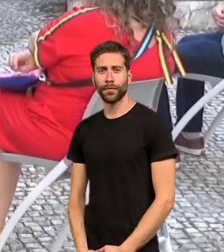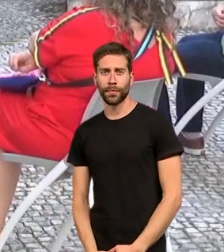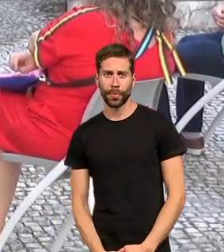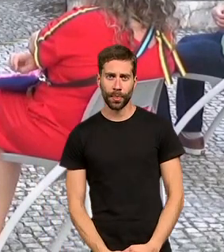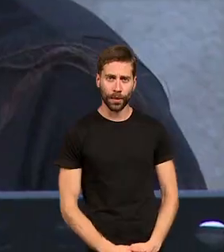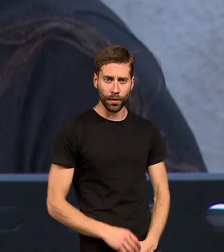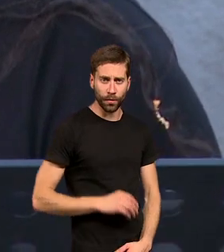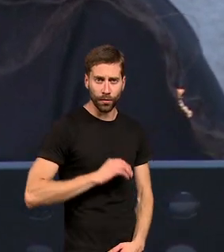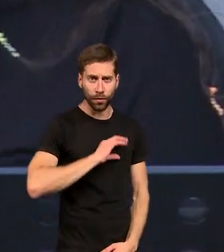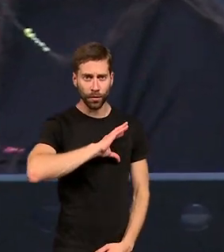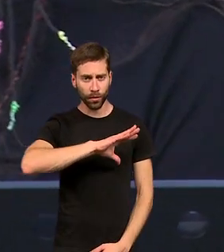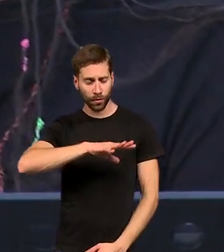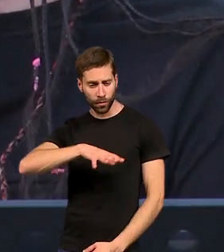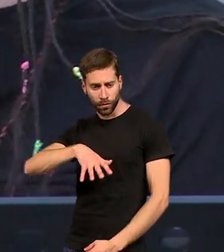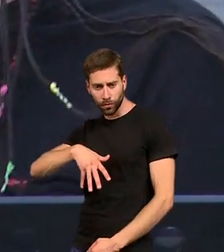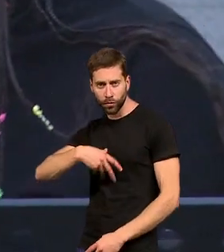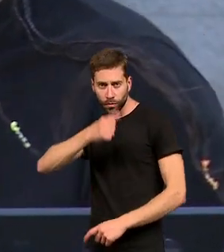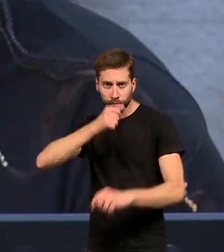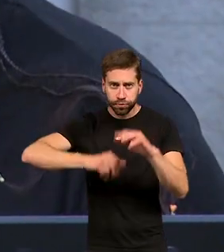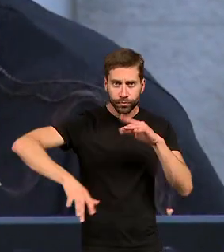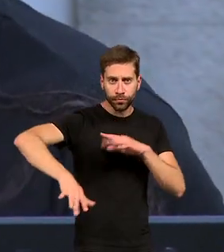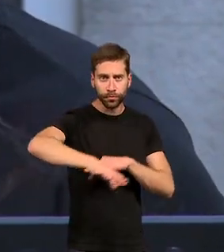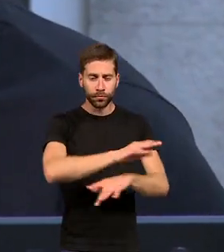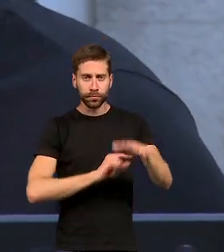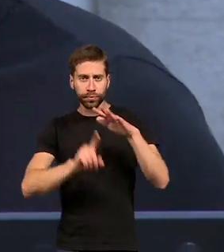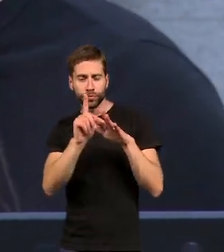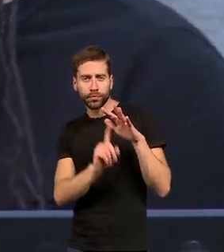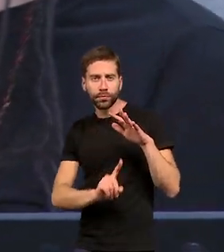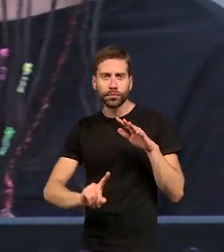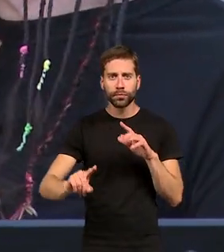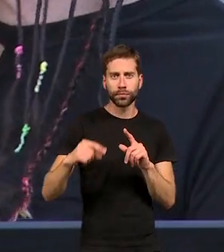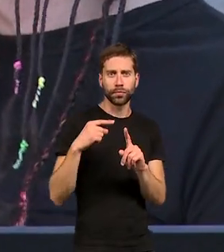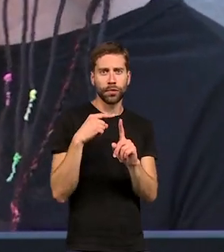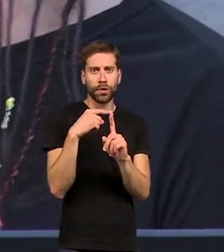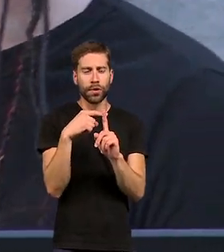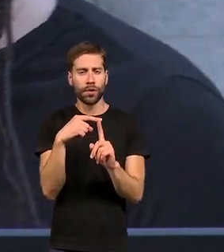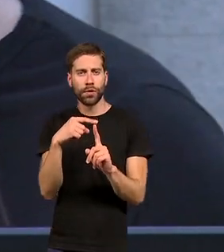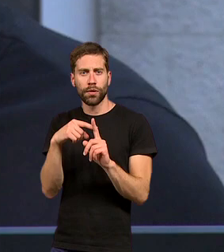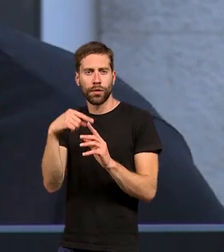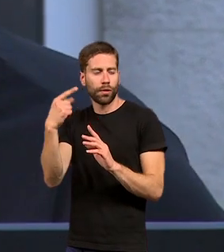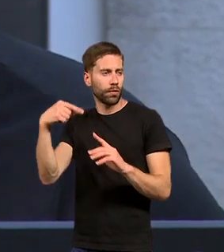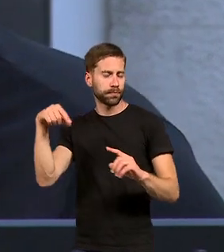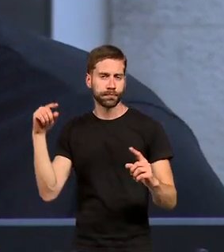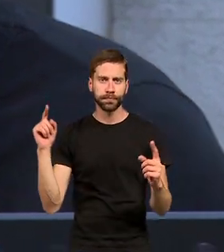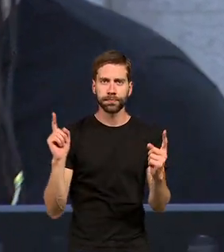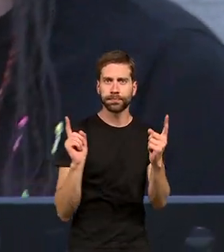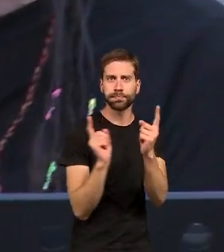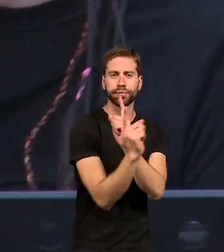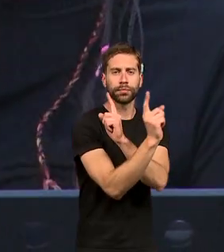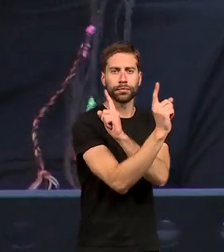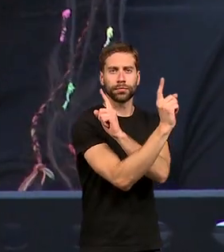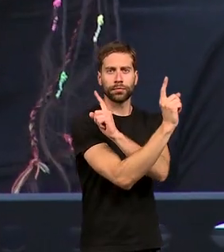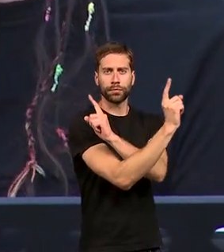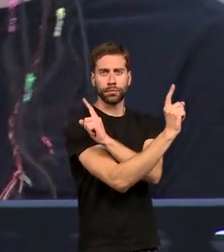ser no mundo um bom lugar ou saída em contramão